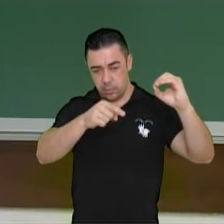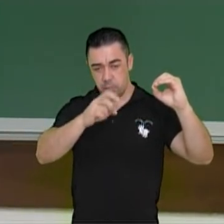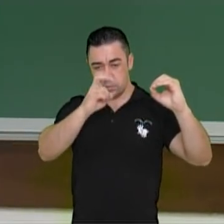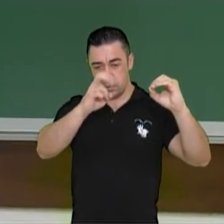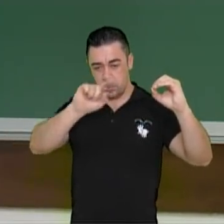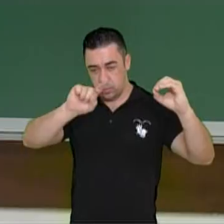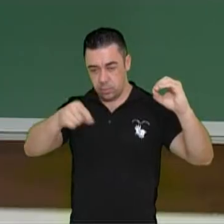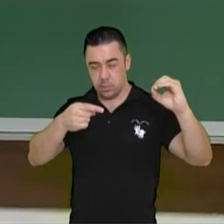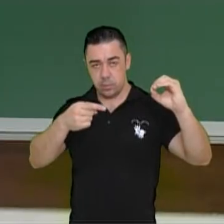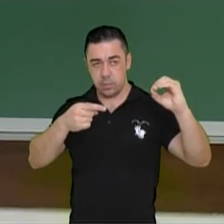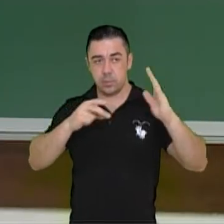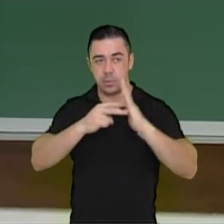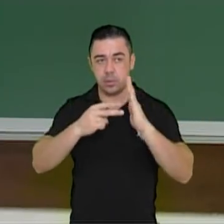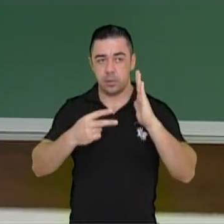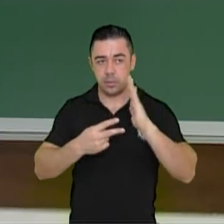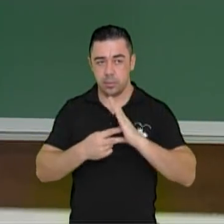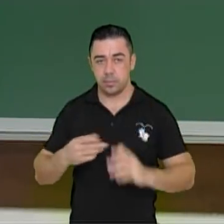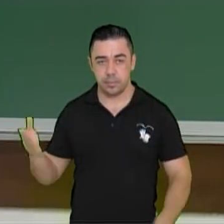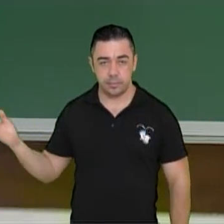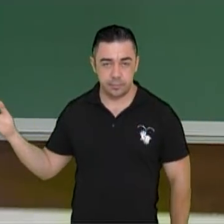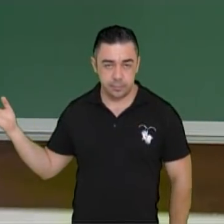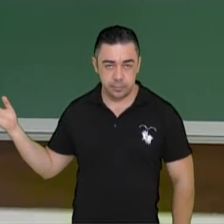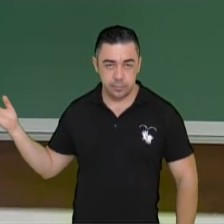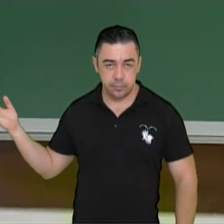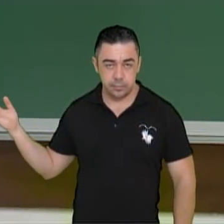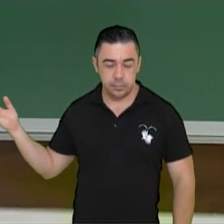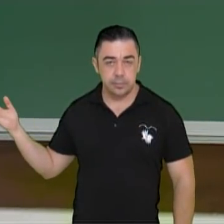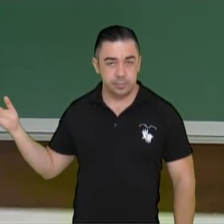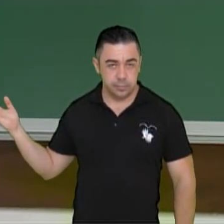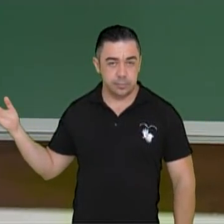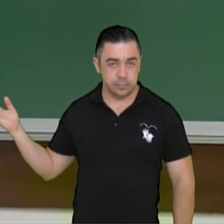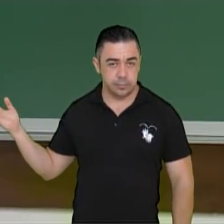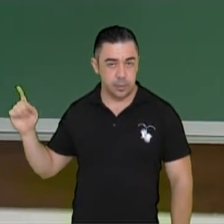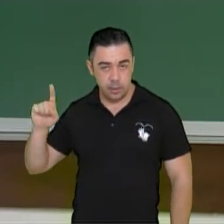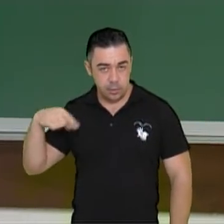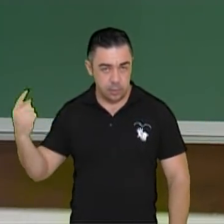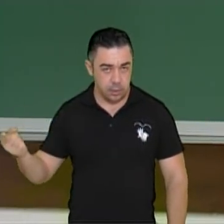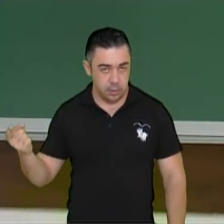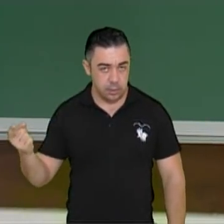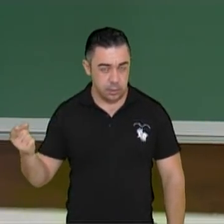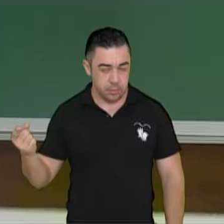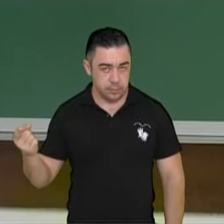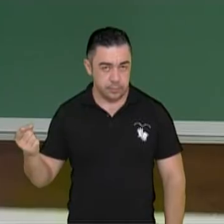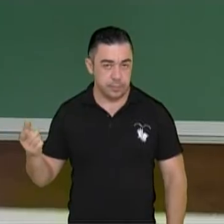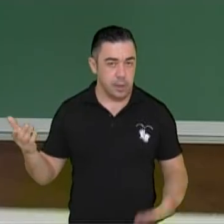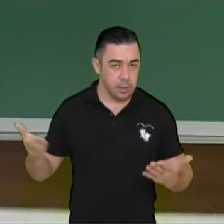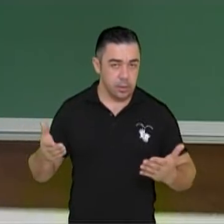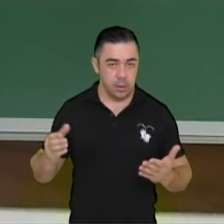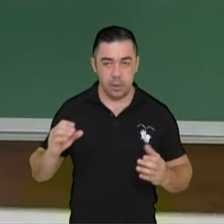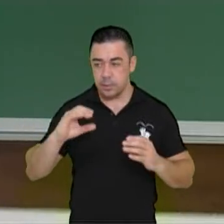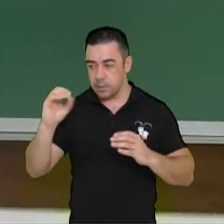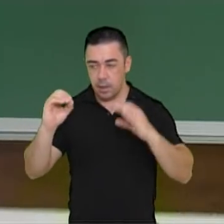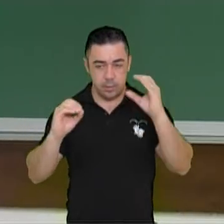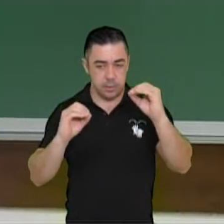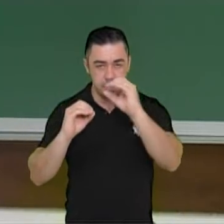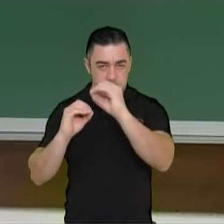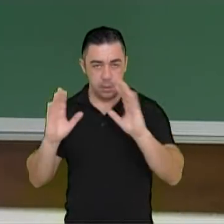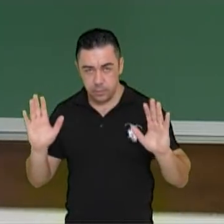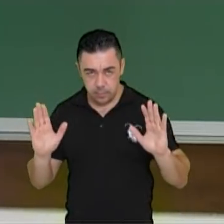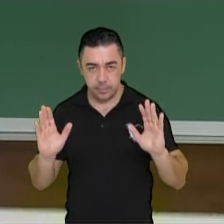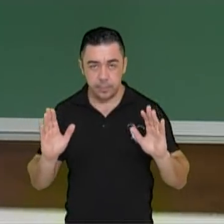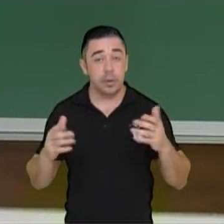direita 2 casas, ó. 1, 2. A vírgula vai parar aqui atrás. Espaço em branco completa